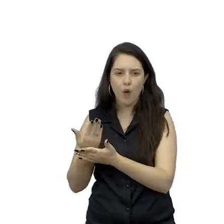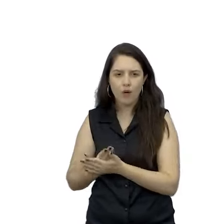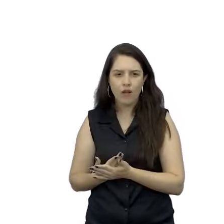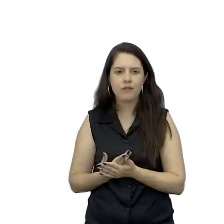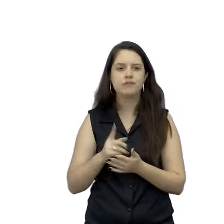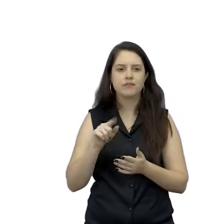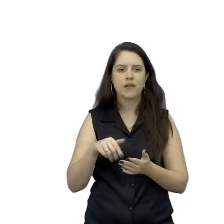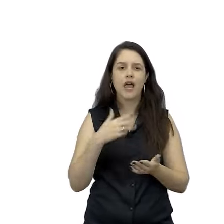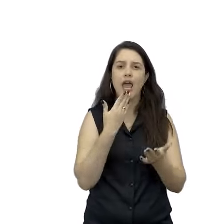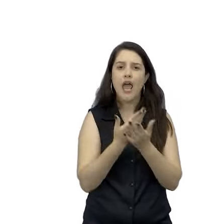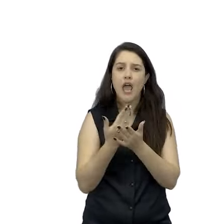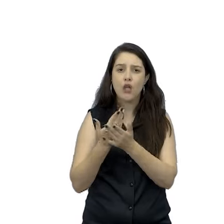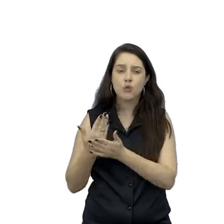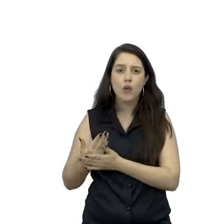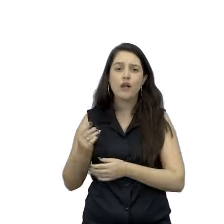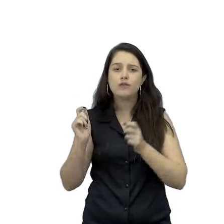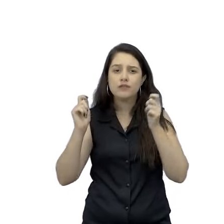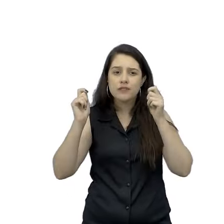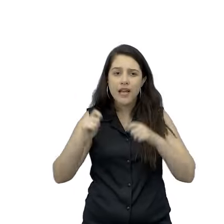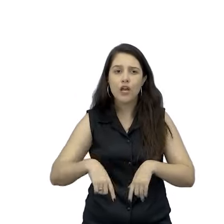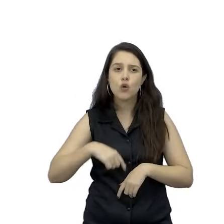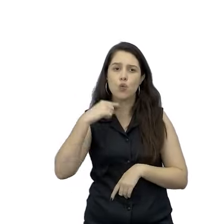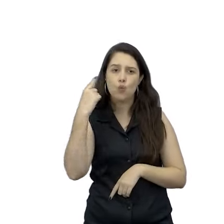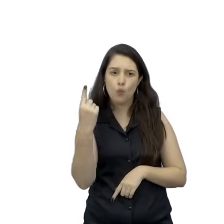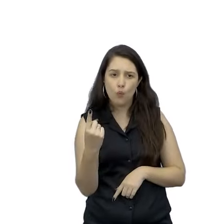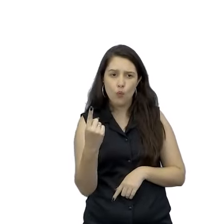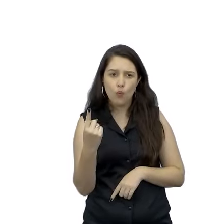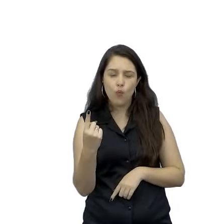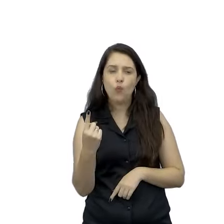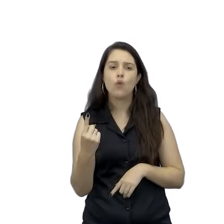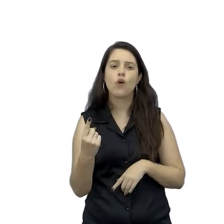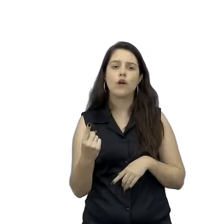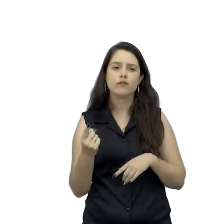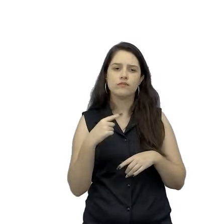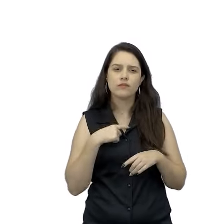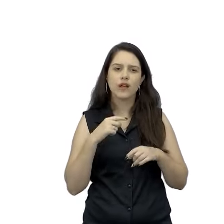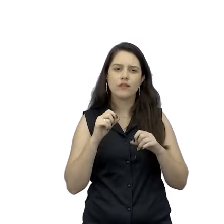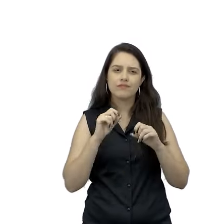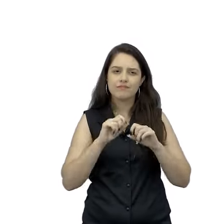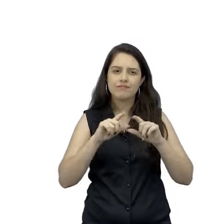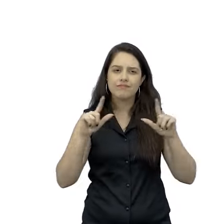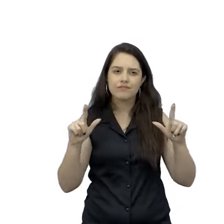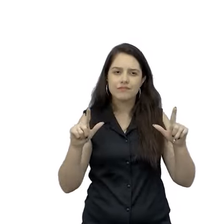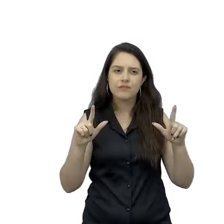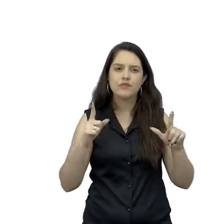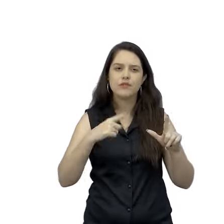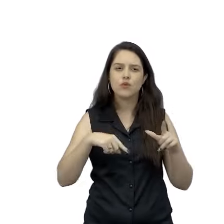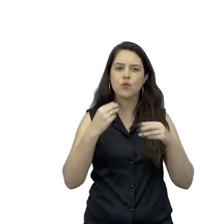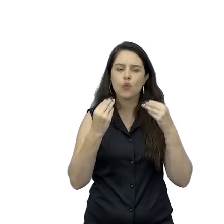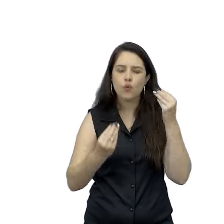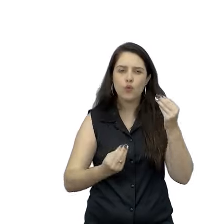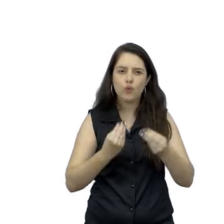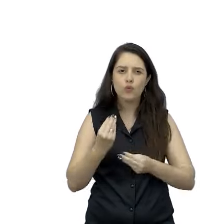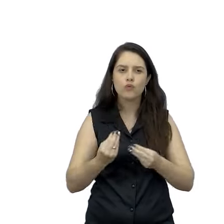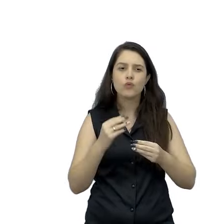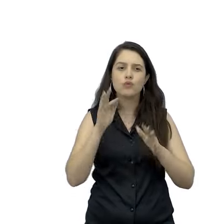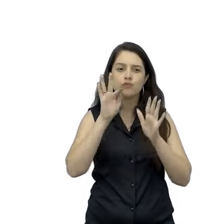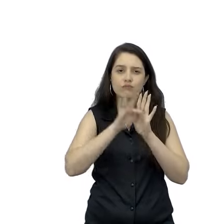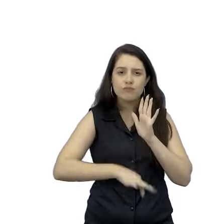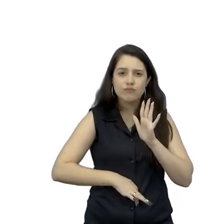8 aulas nessa sequência de atividade 1, que vai favorecer também a pesquisa, para que depois eles planejem e produzam um